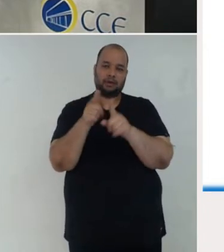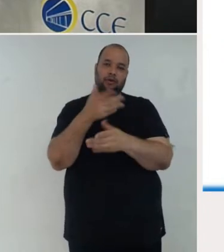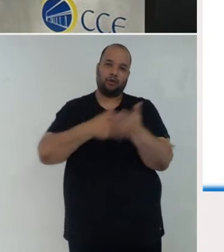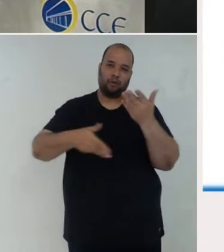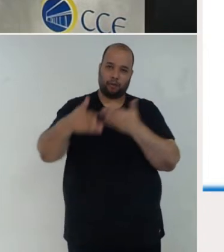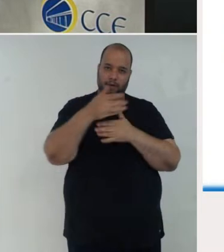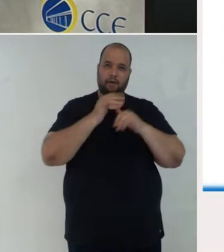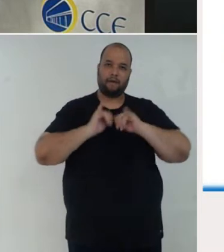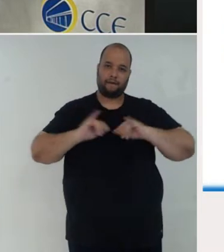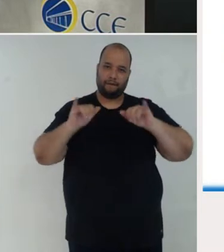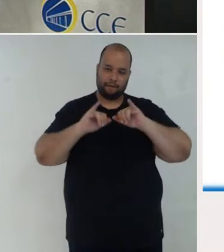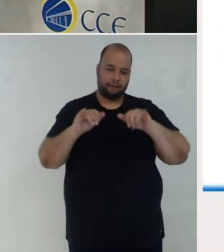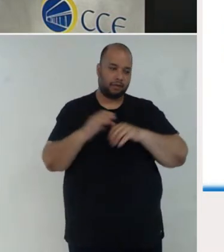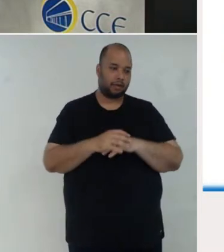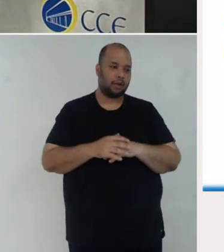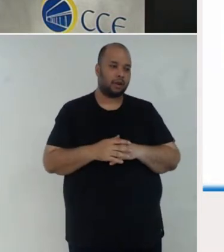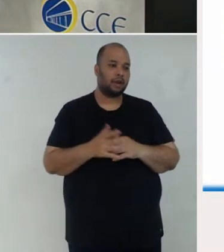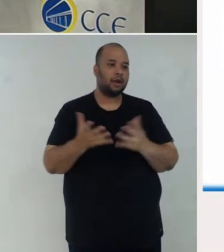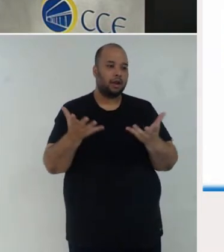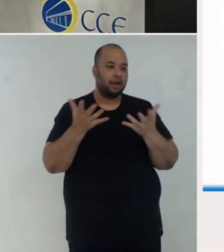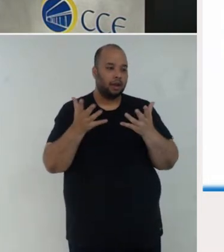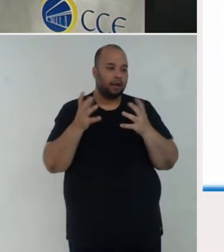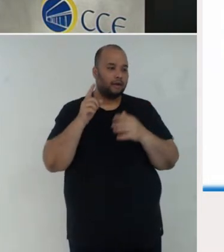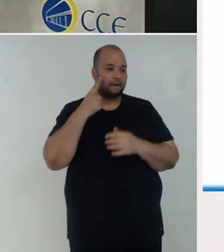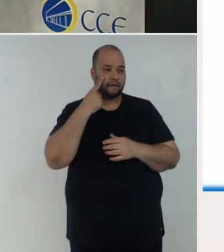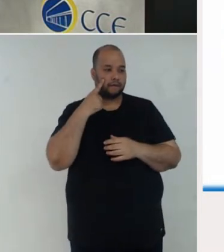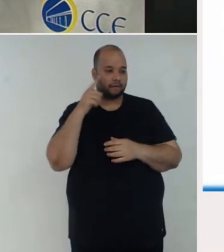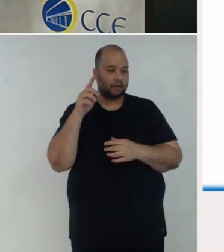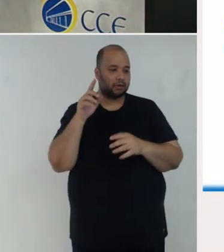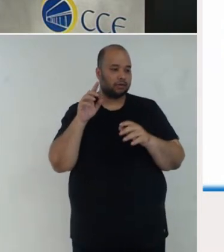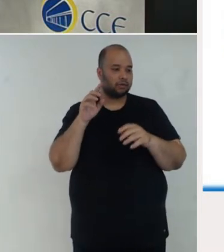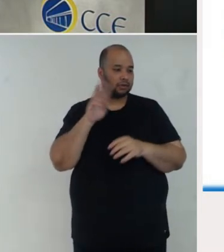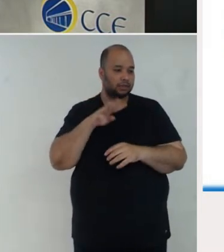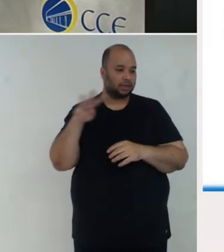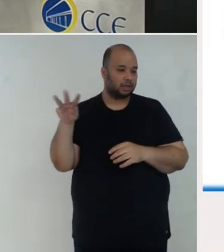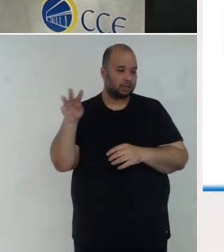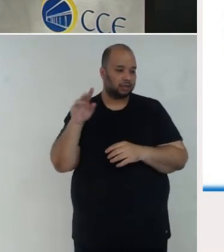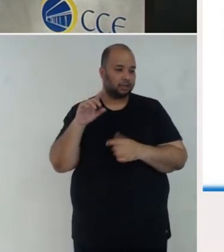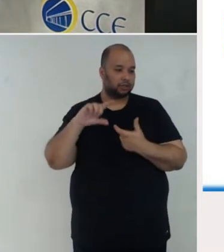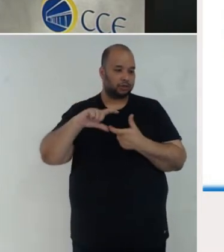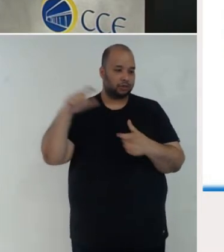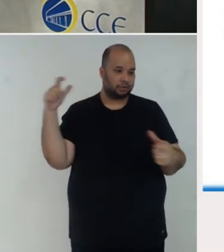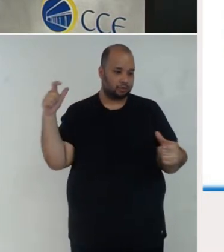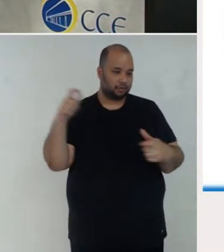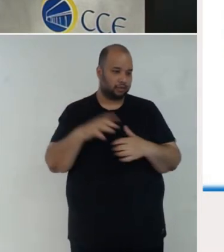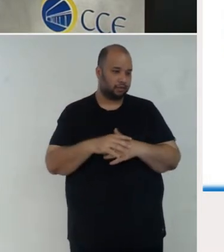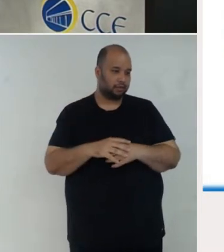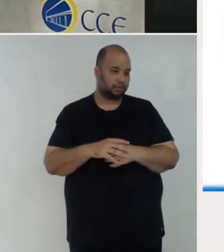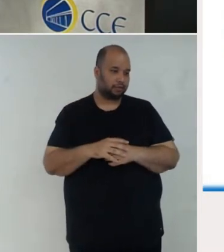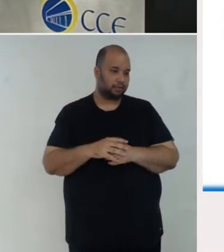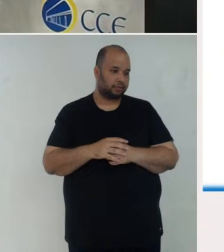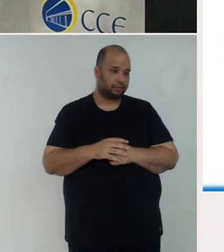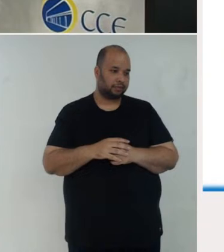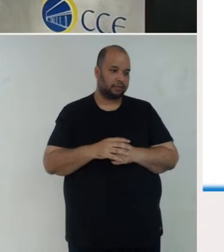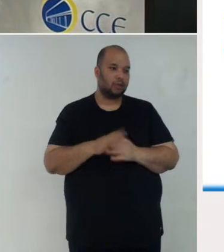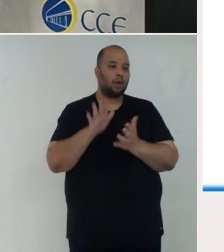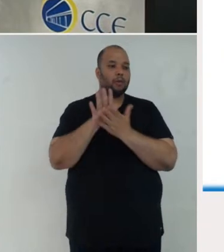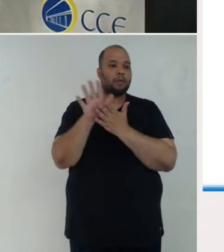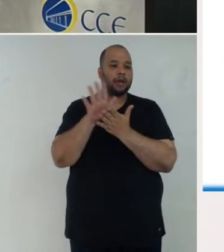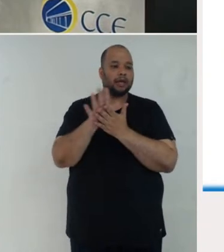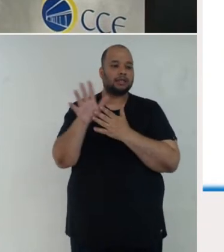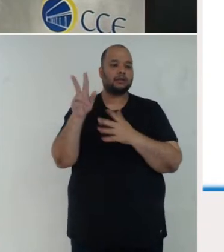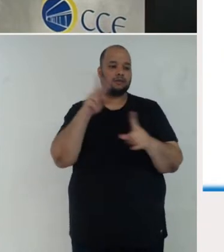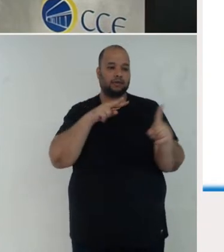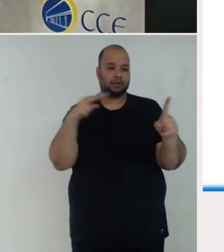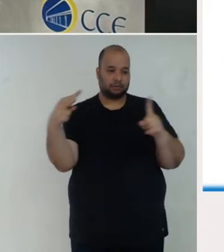os avanços da área. Quero compartilhar só o site do Intertrades, porque é um site também que tem a ver com publicação e